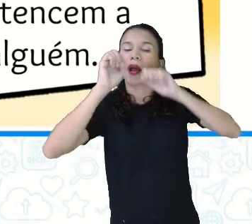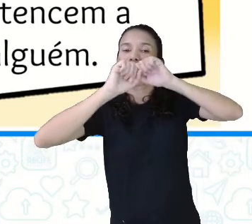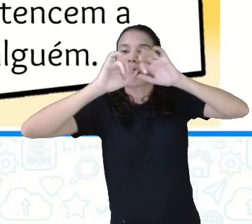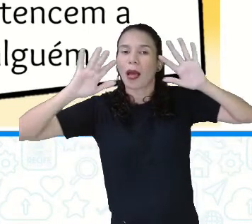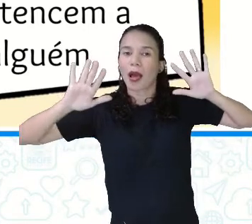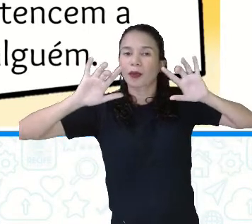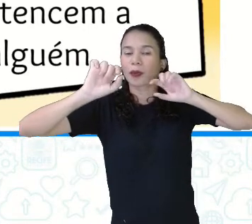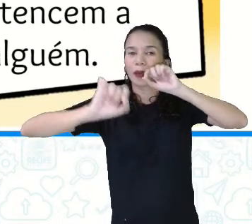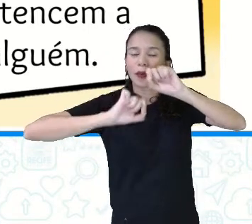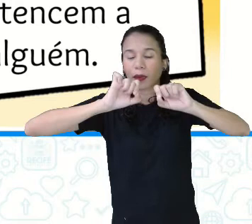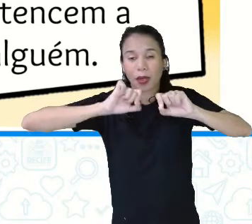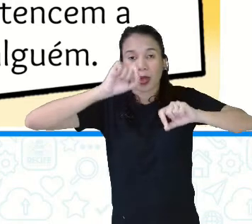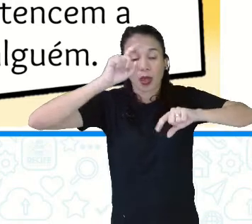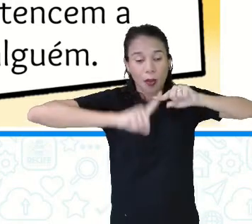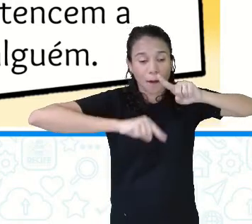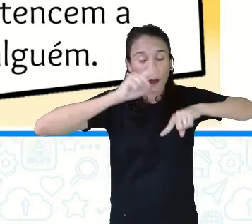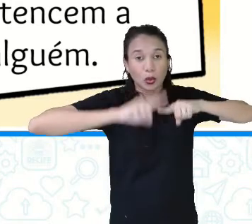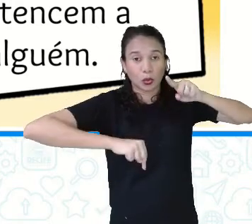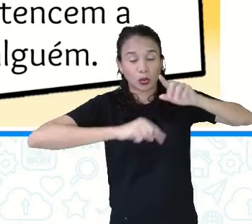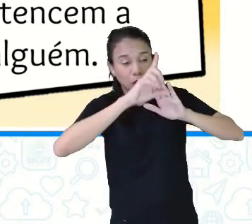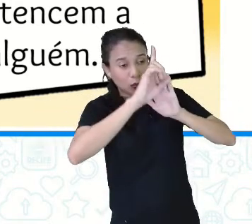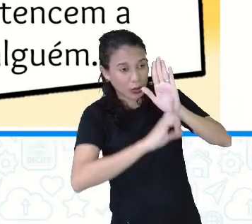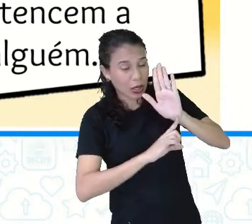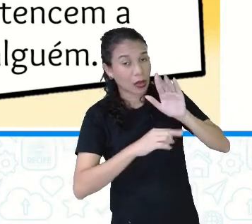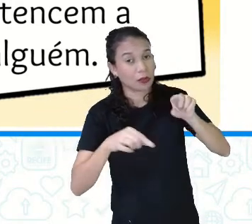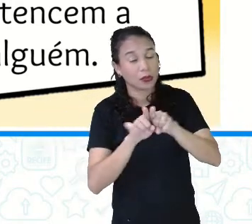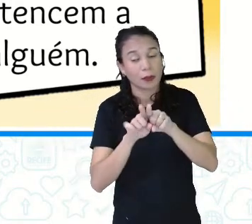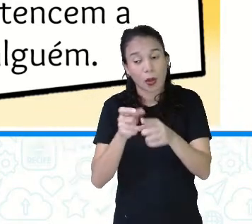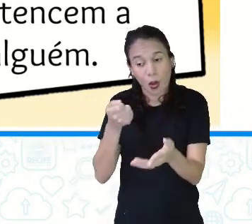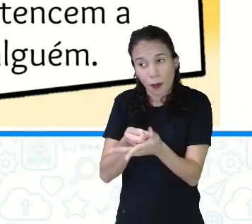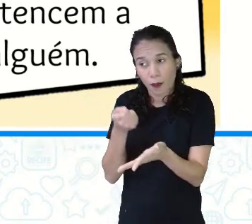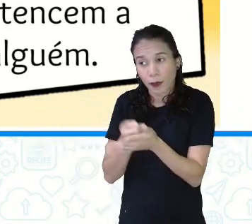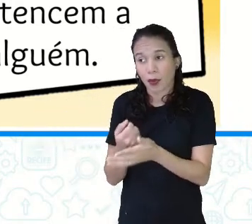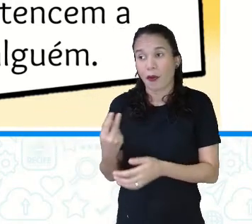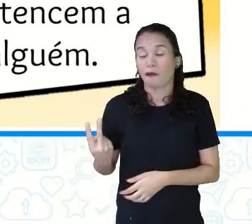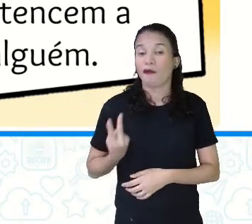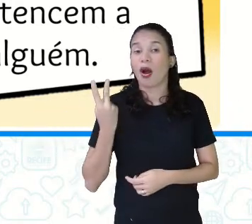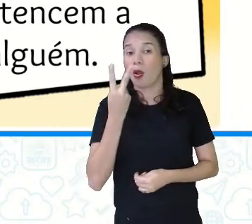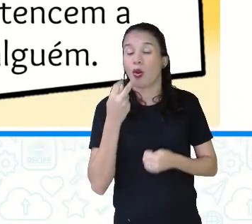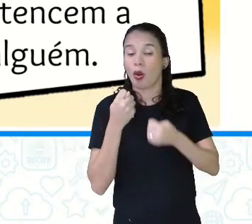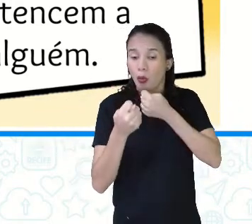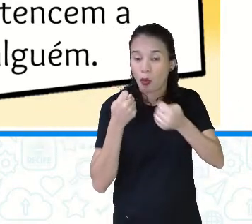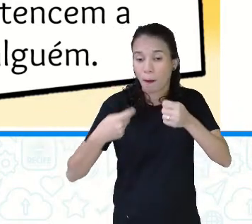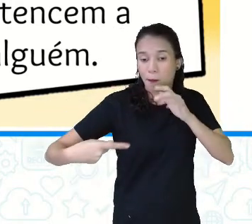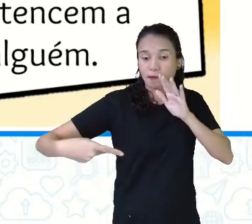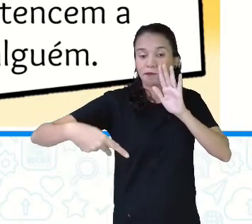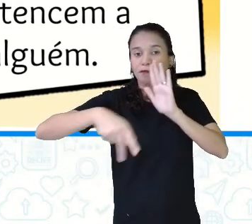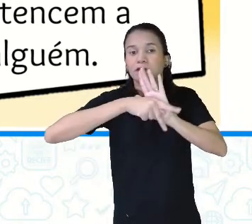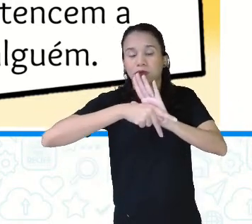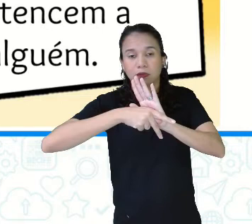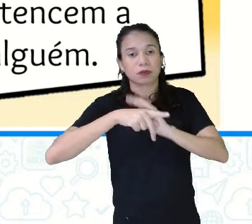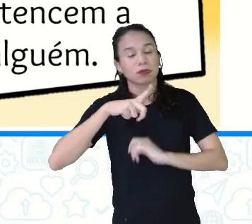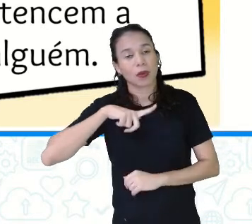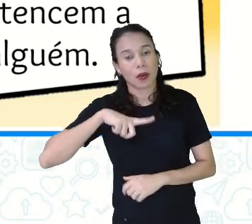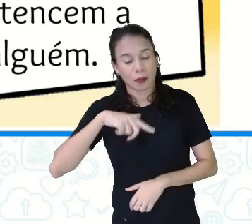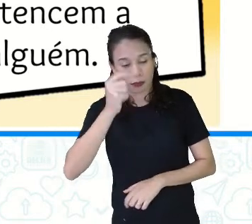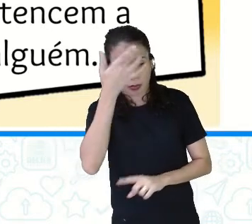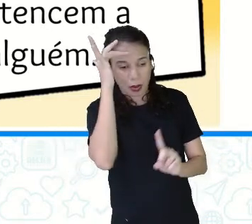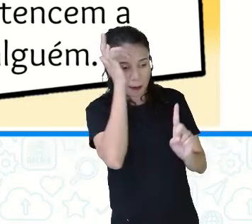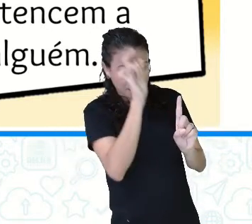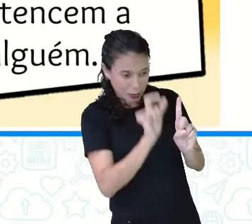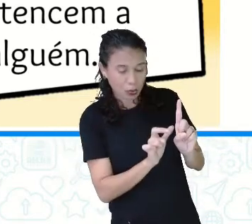patrimônio são os bens, direitos e obrigações de valor econômico que pertence a